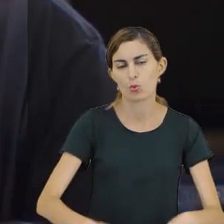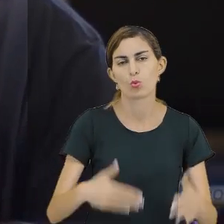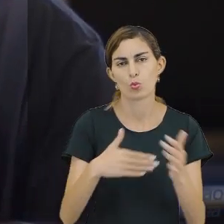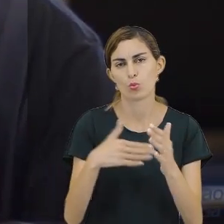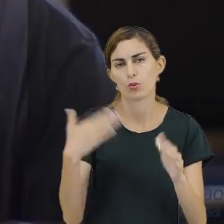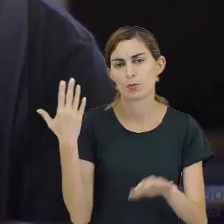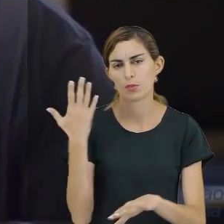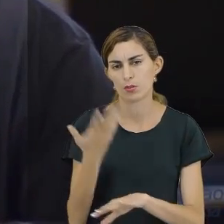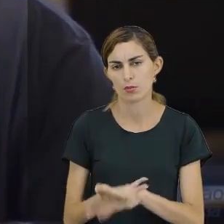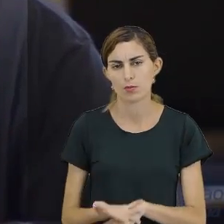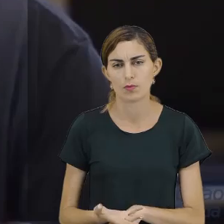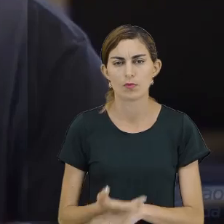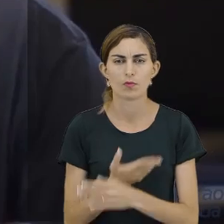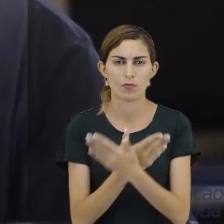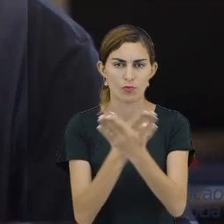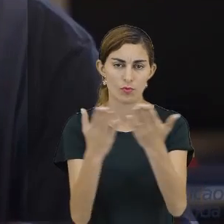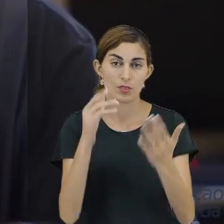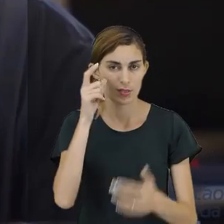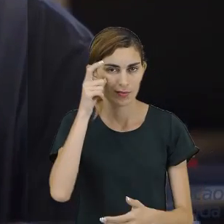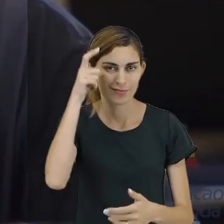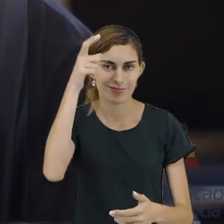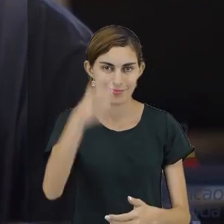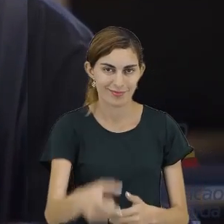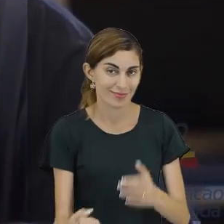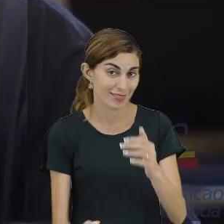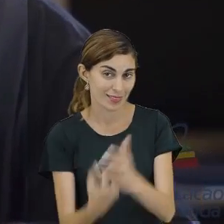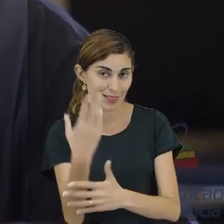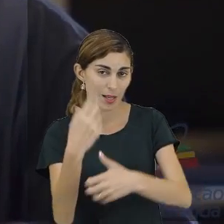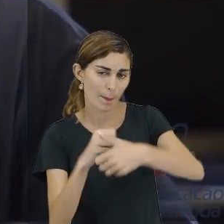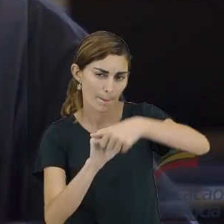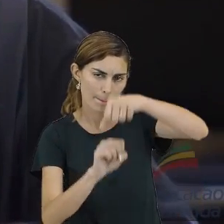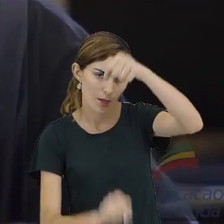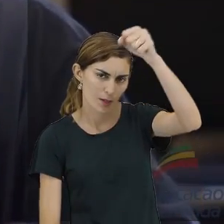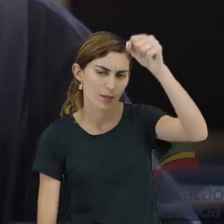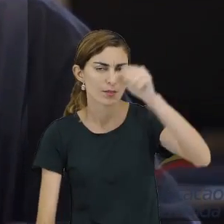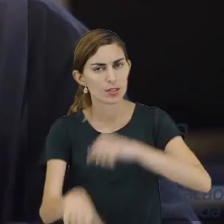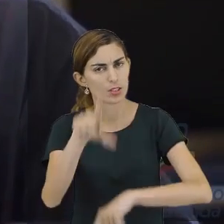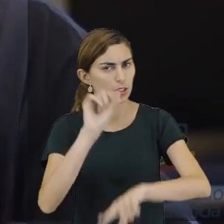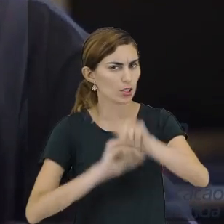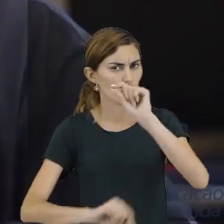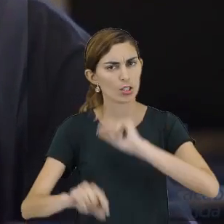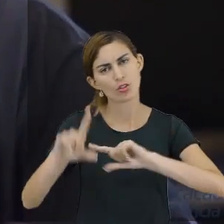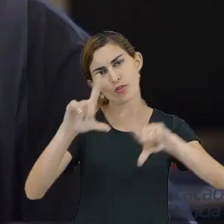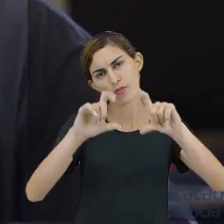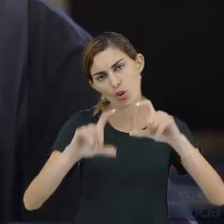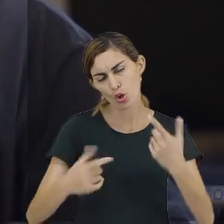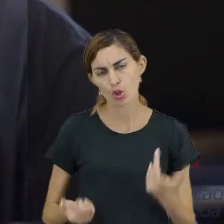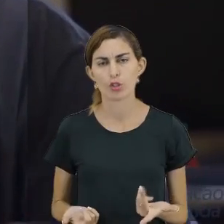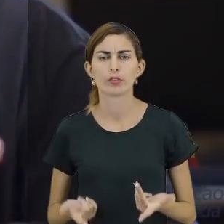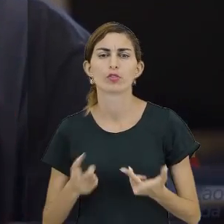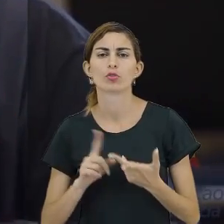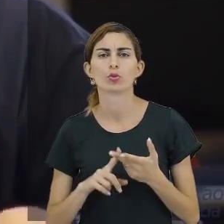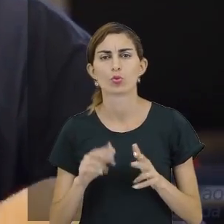última competência. Você ficou interessado em criar banners? Selecione imagens,